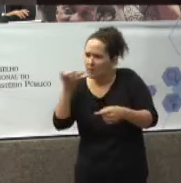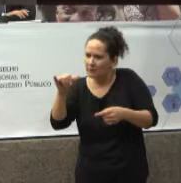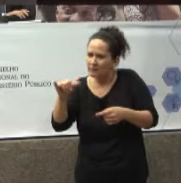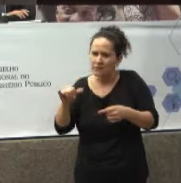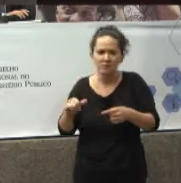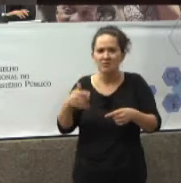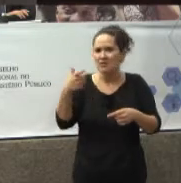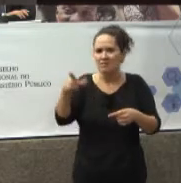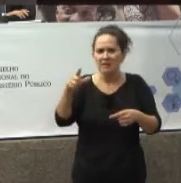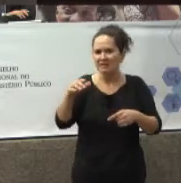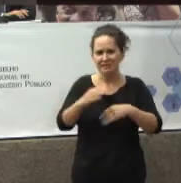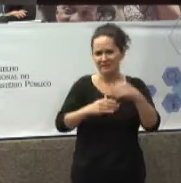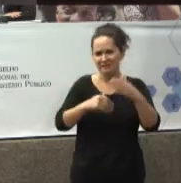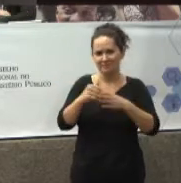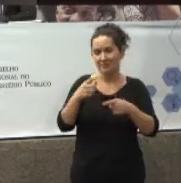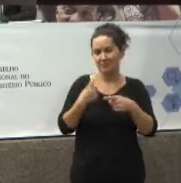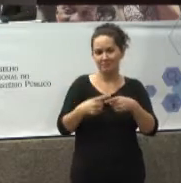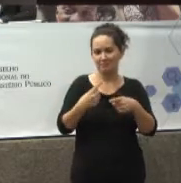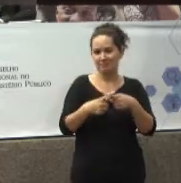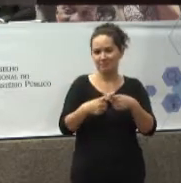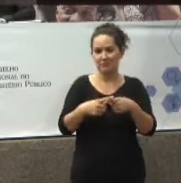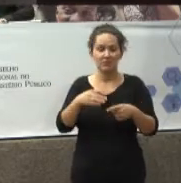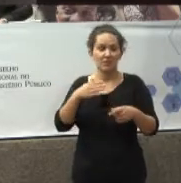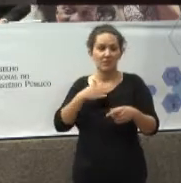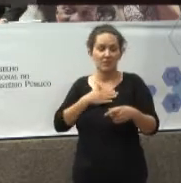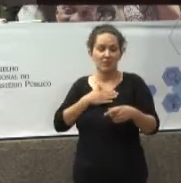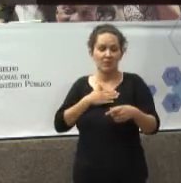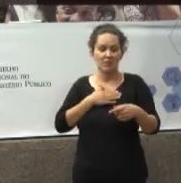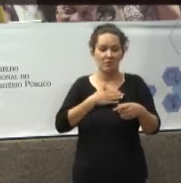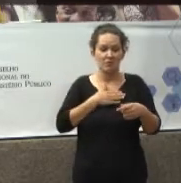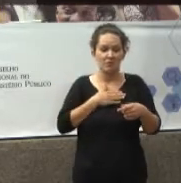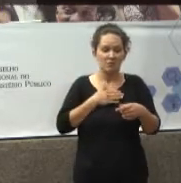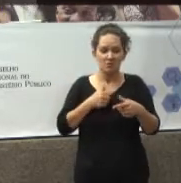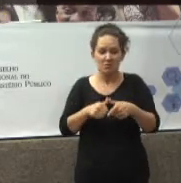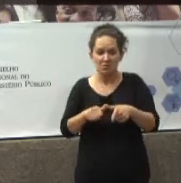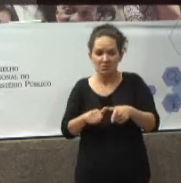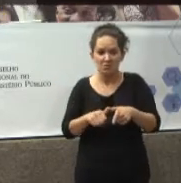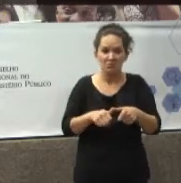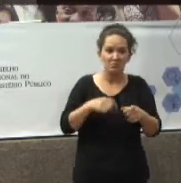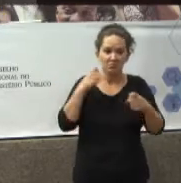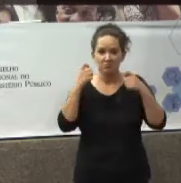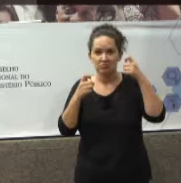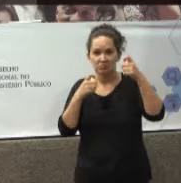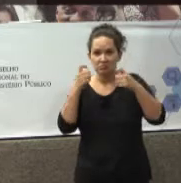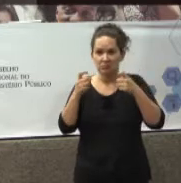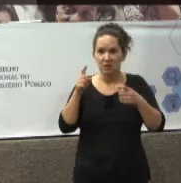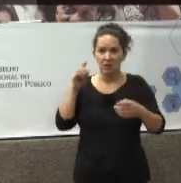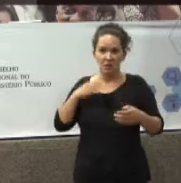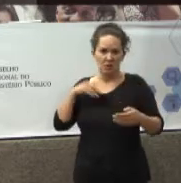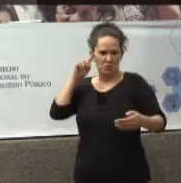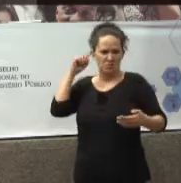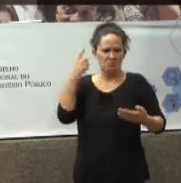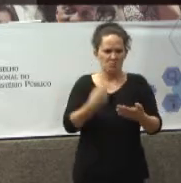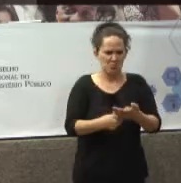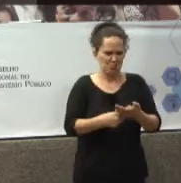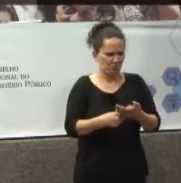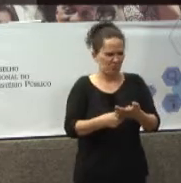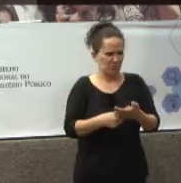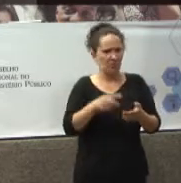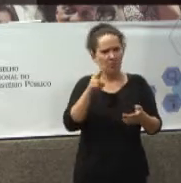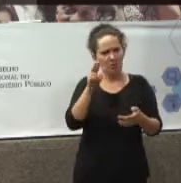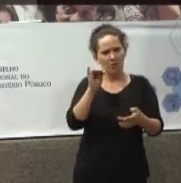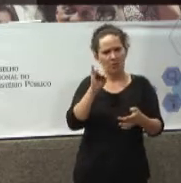eficácia na prática porque porque eu estou fico tão sensibilizada com essas situações que eu fui dormir ordem para internação em uti